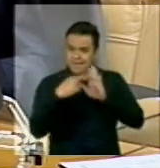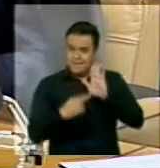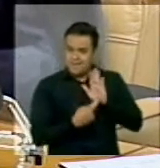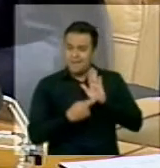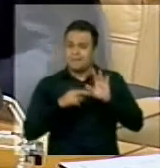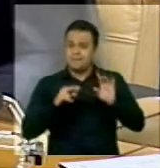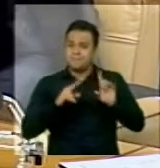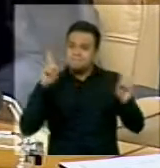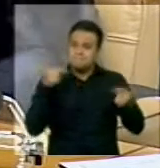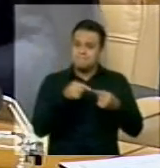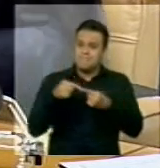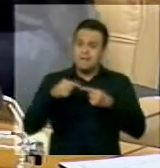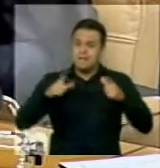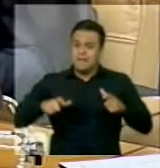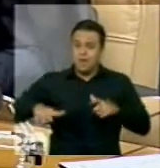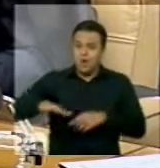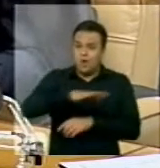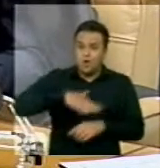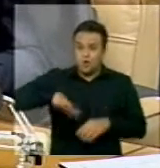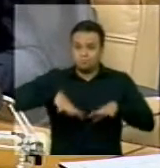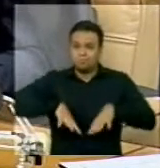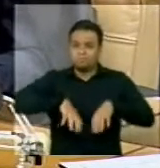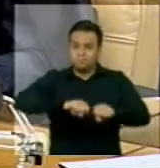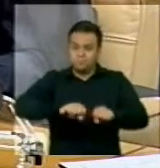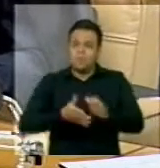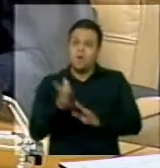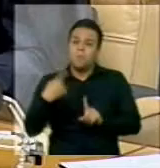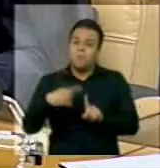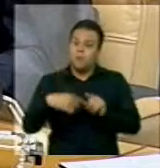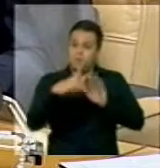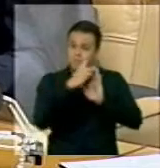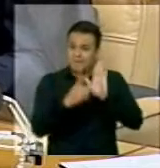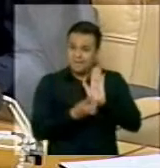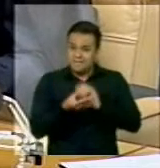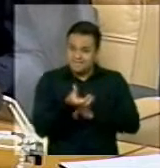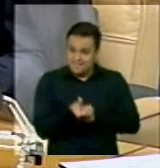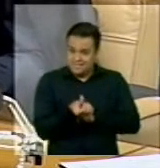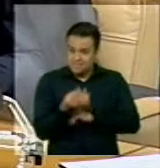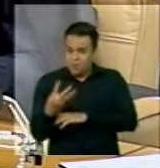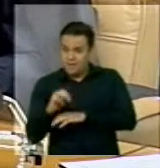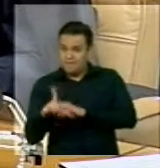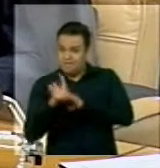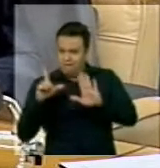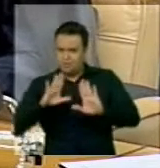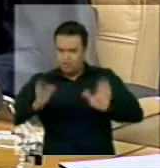de terras públicas por elas ocupadas, pois o decreto 6040 que antes